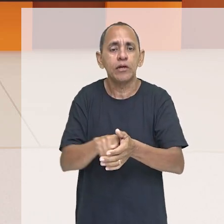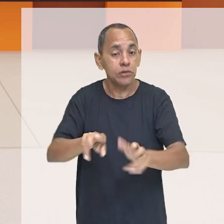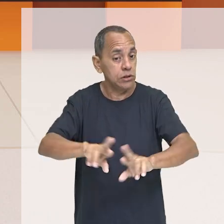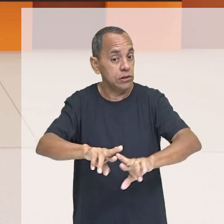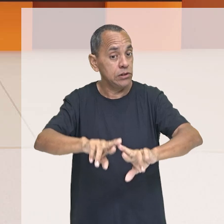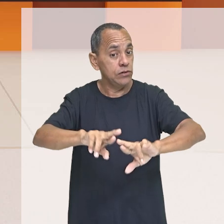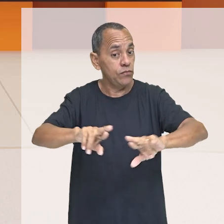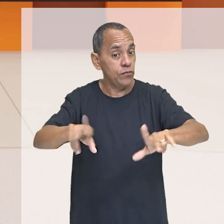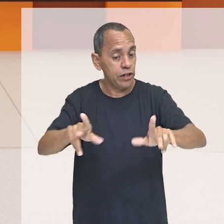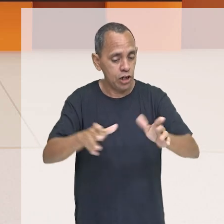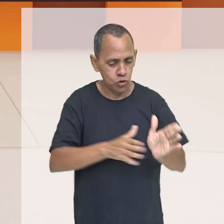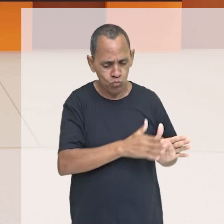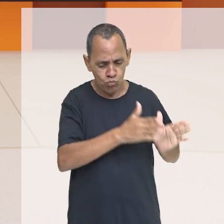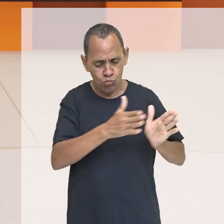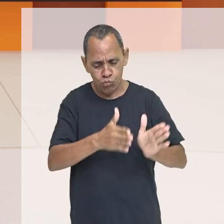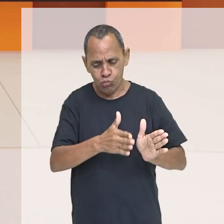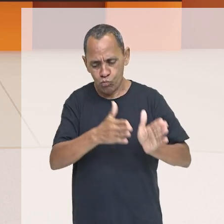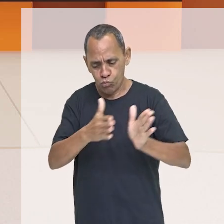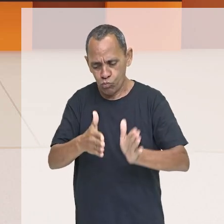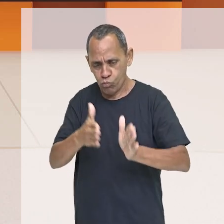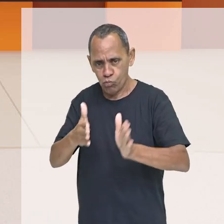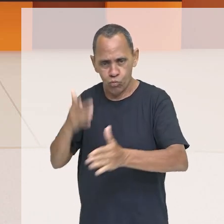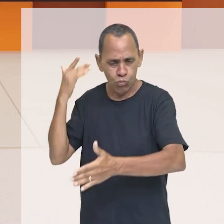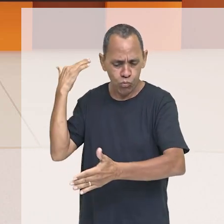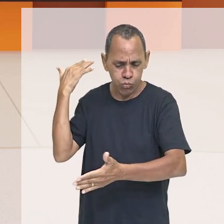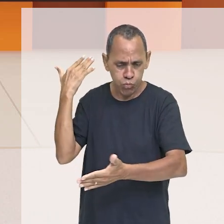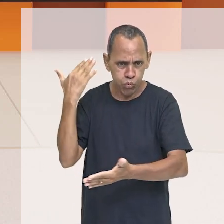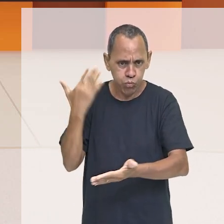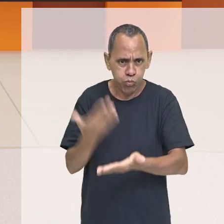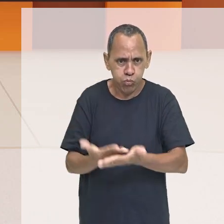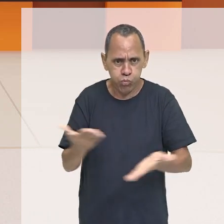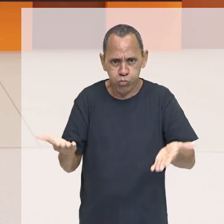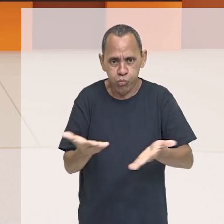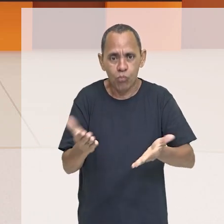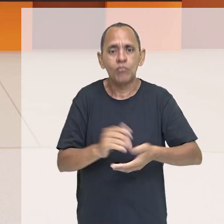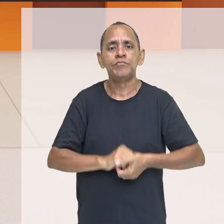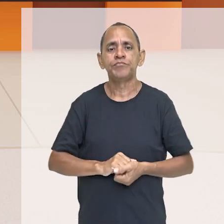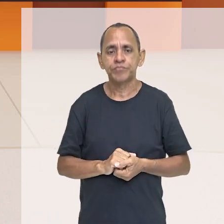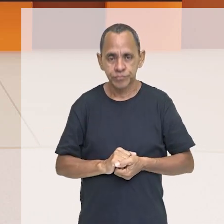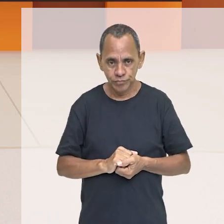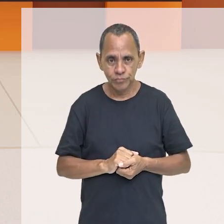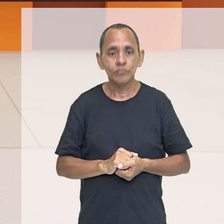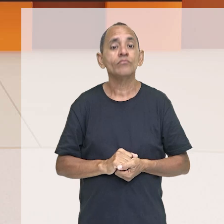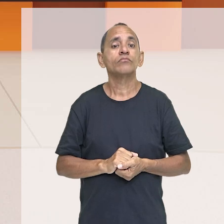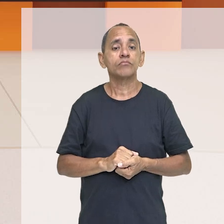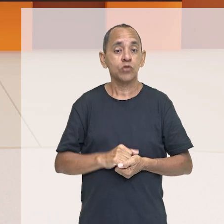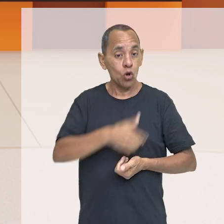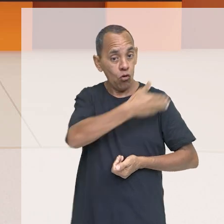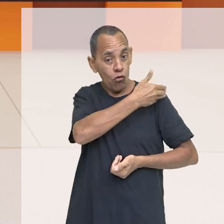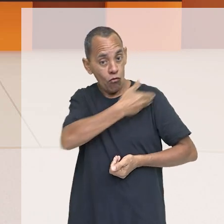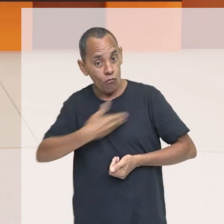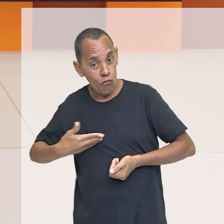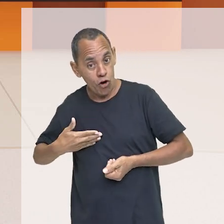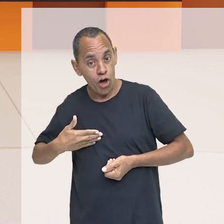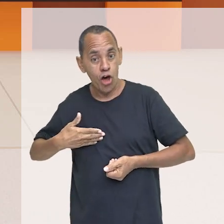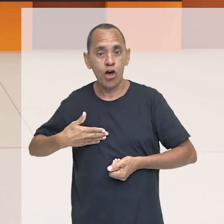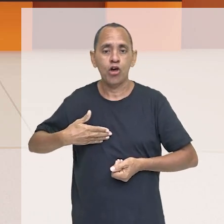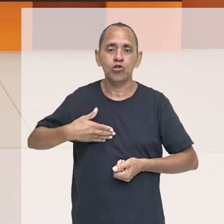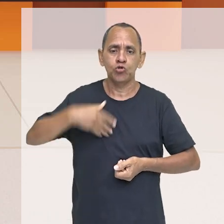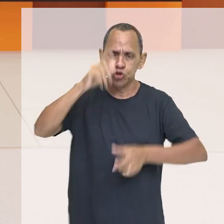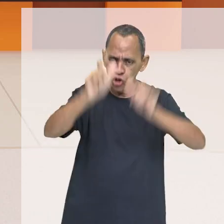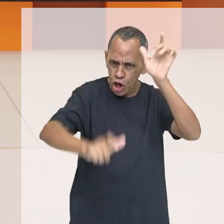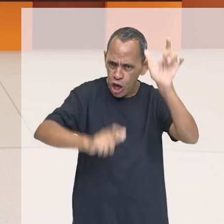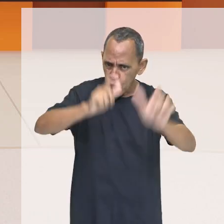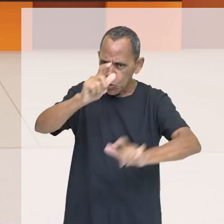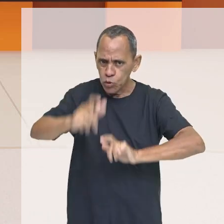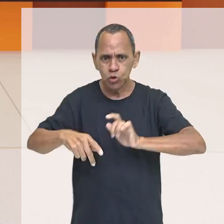medida que o tempo passa, os governos, os políticos, as pessoas